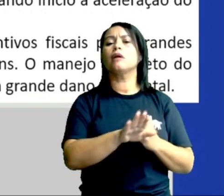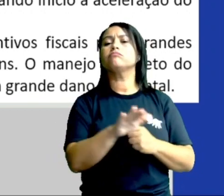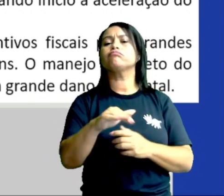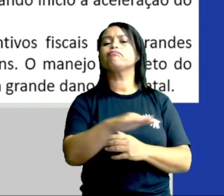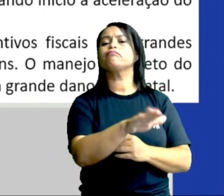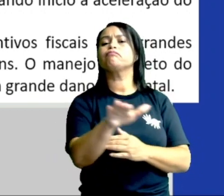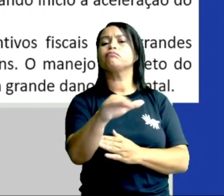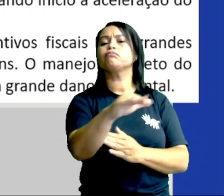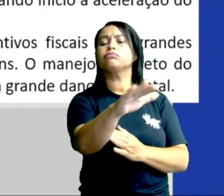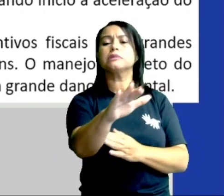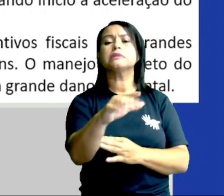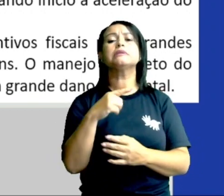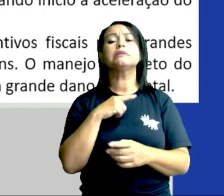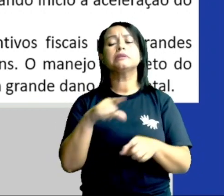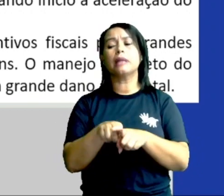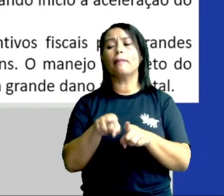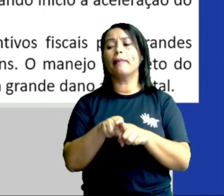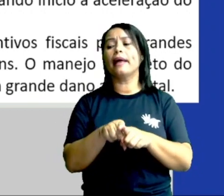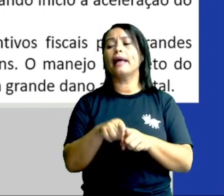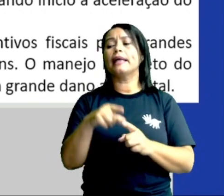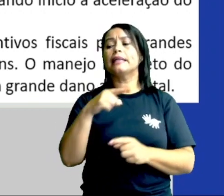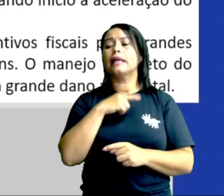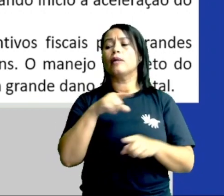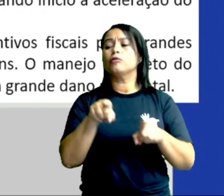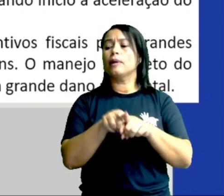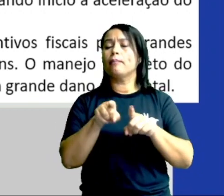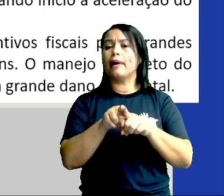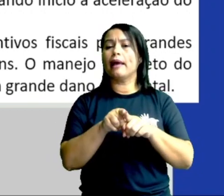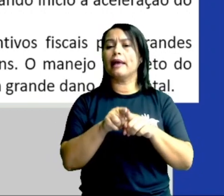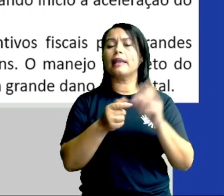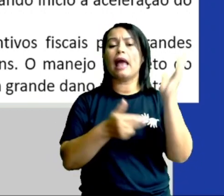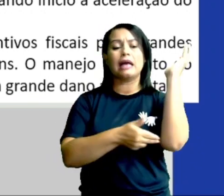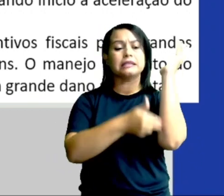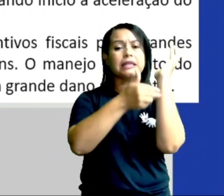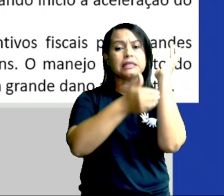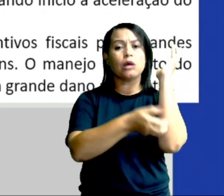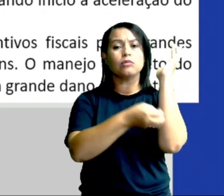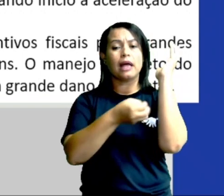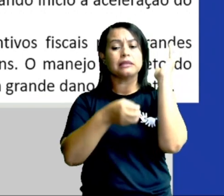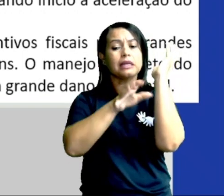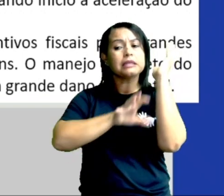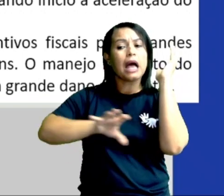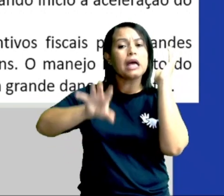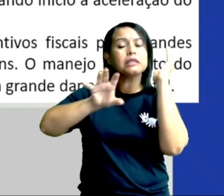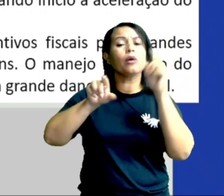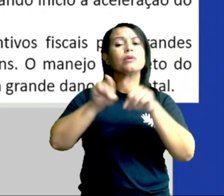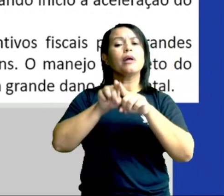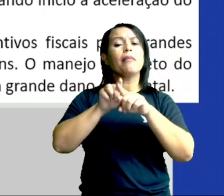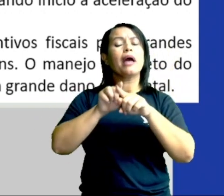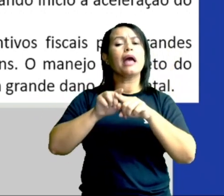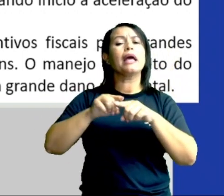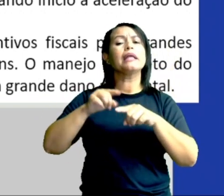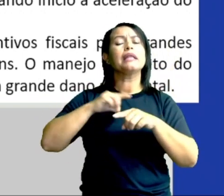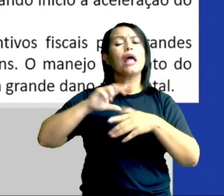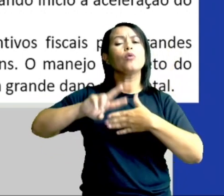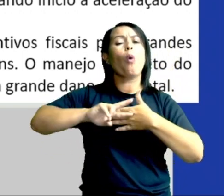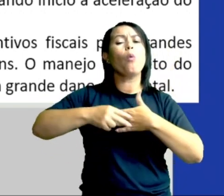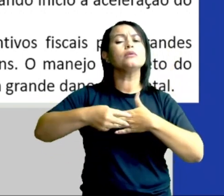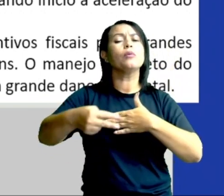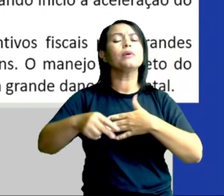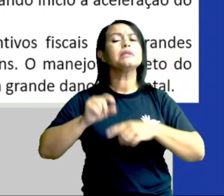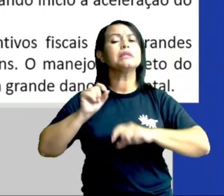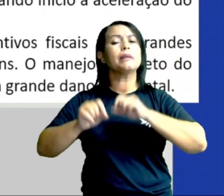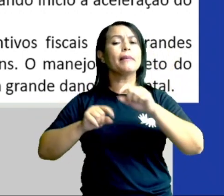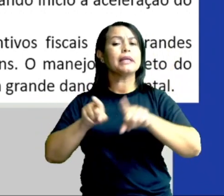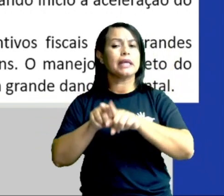Então nesse caso a gente vai ter aí a extração do látex nessa região e consequentemente colaborar preocupação